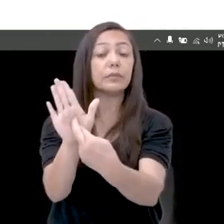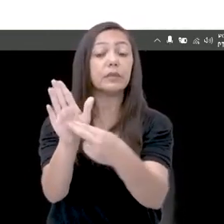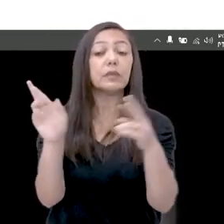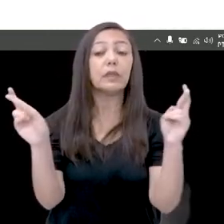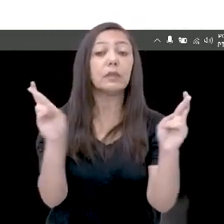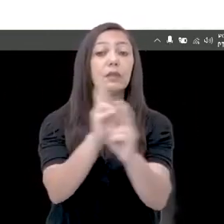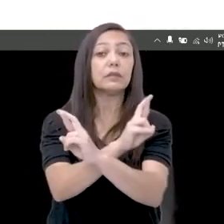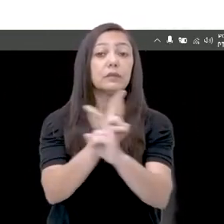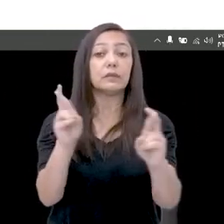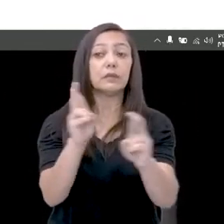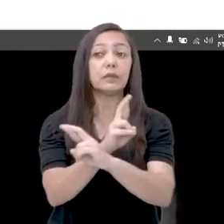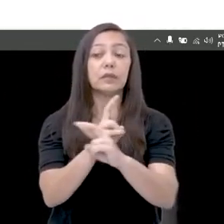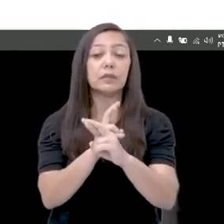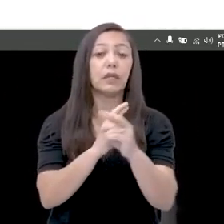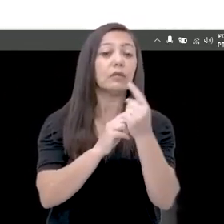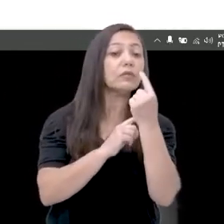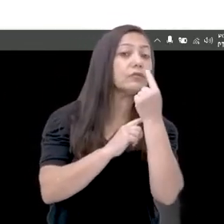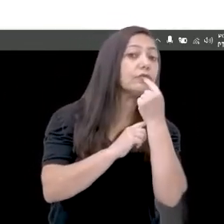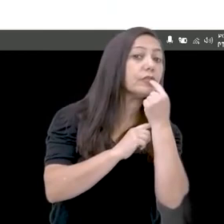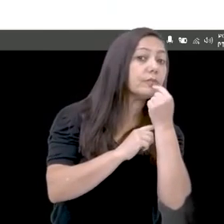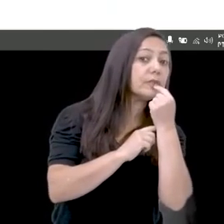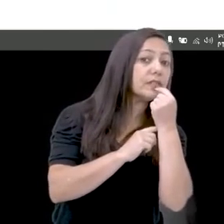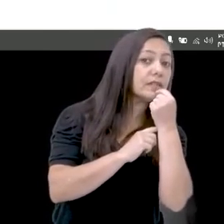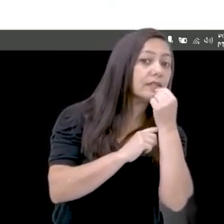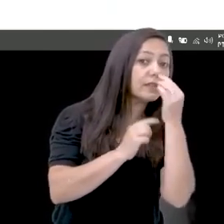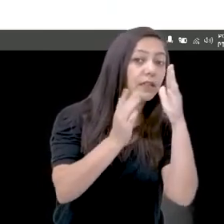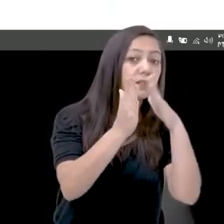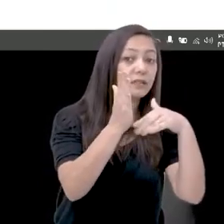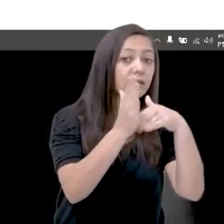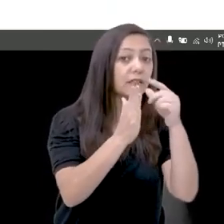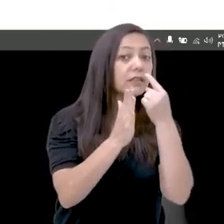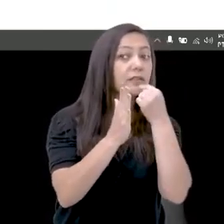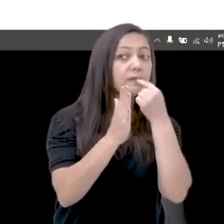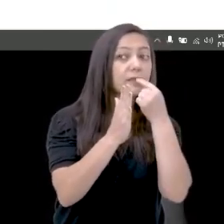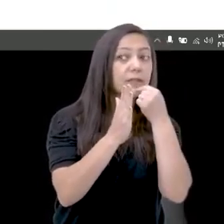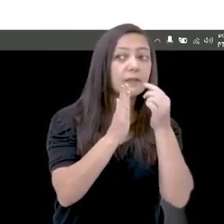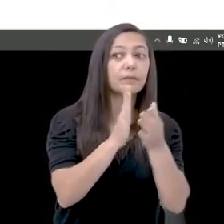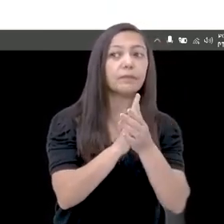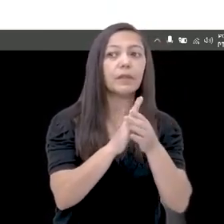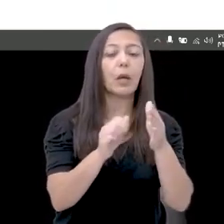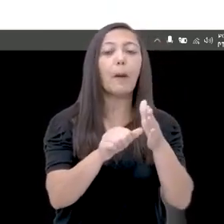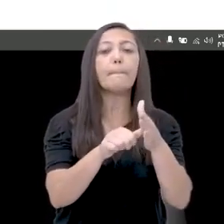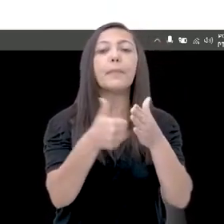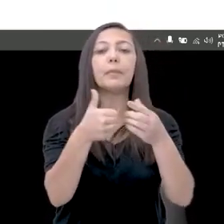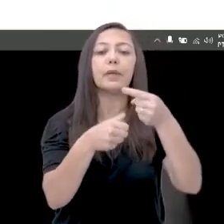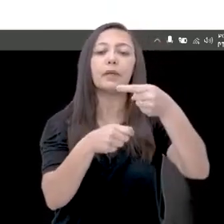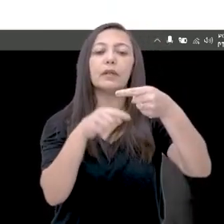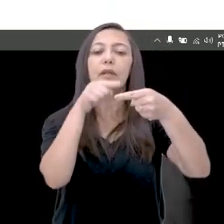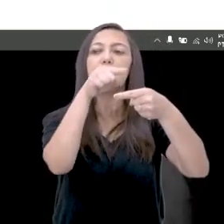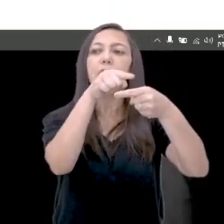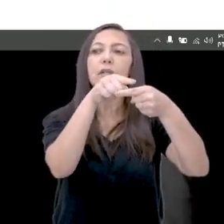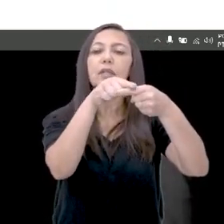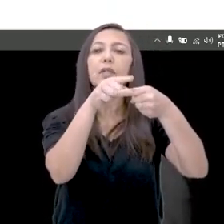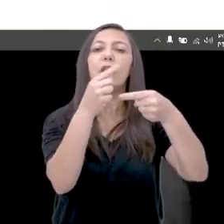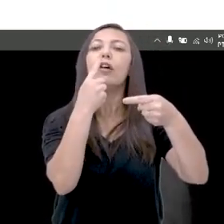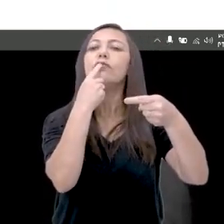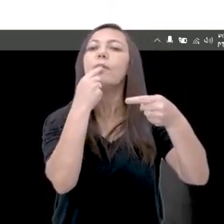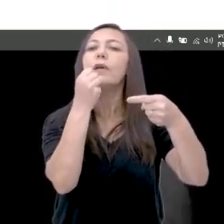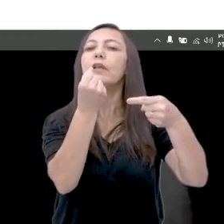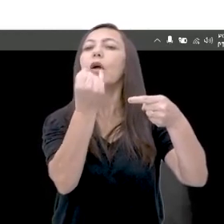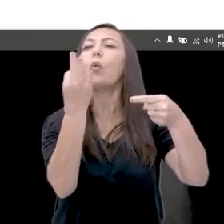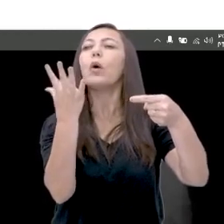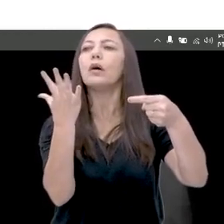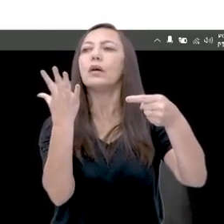razão entre a parte de tinta vermelha, aqui, ó, vai ser o numerador da fração. E eu tenho